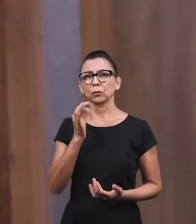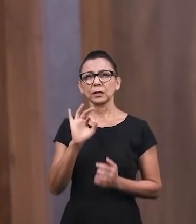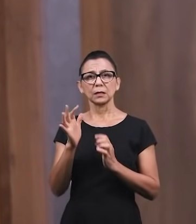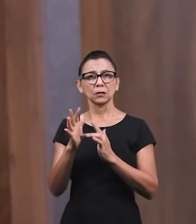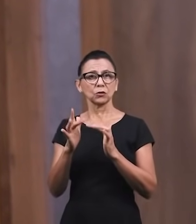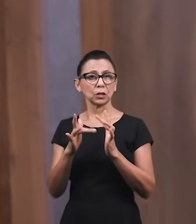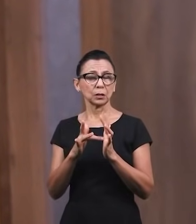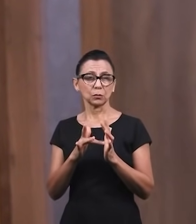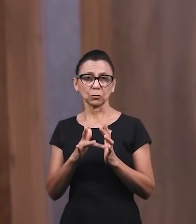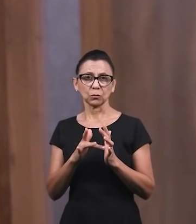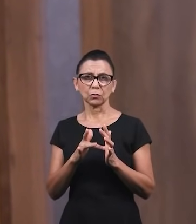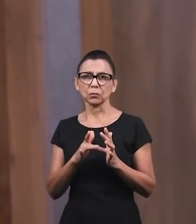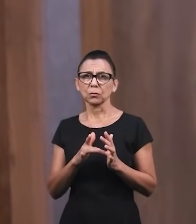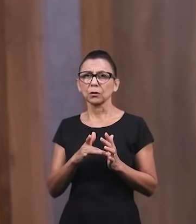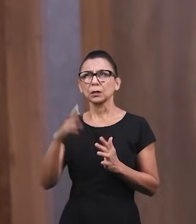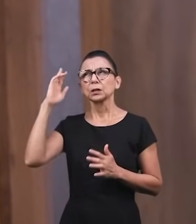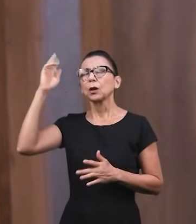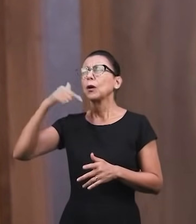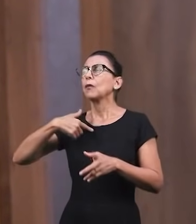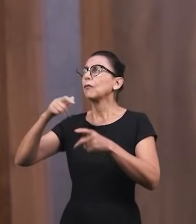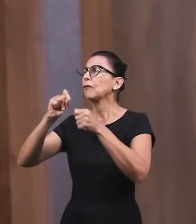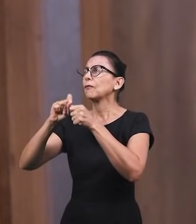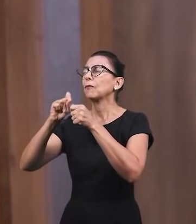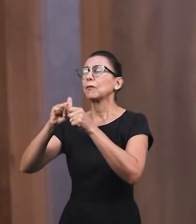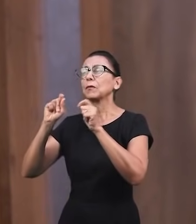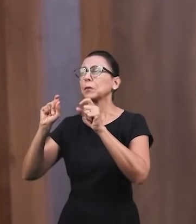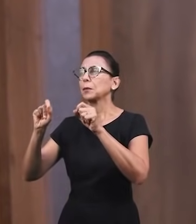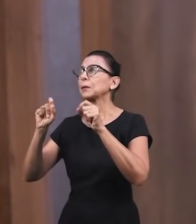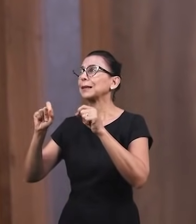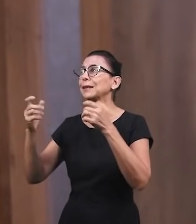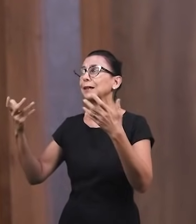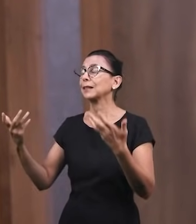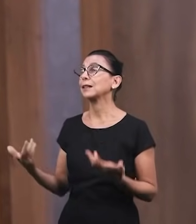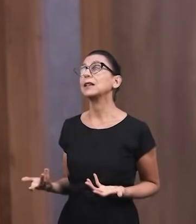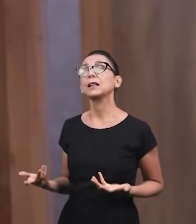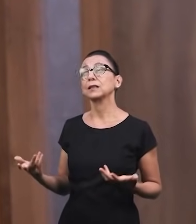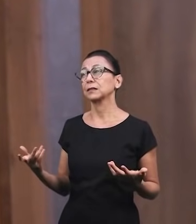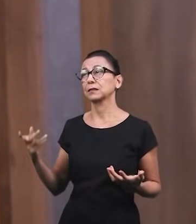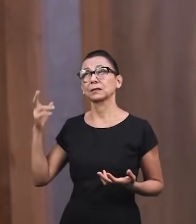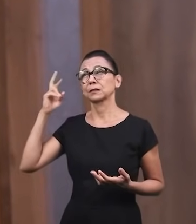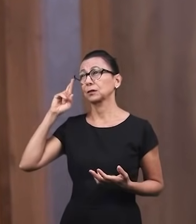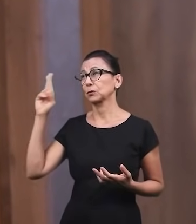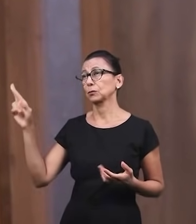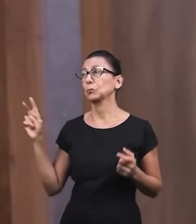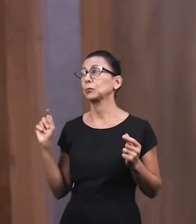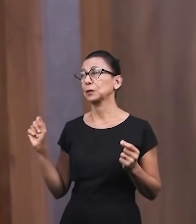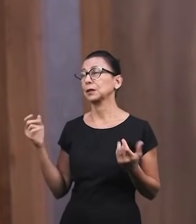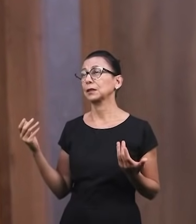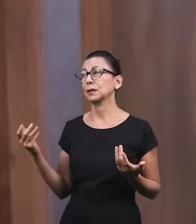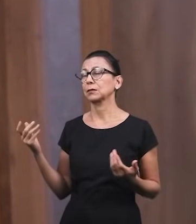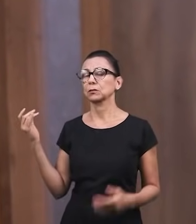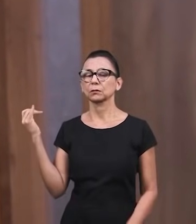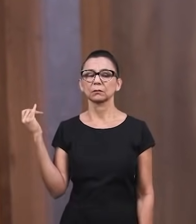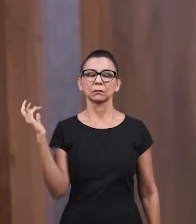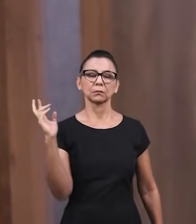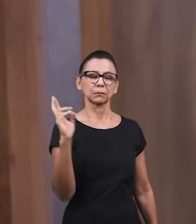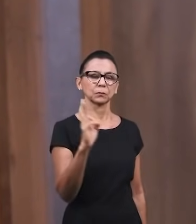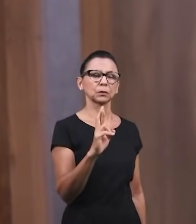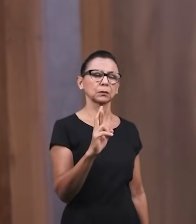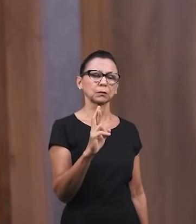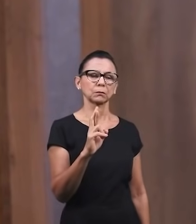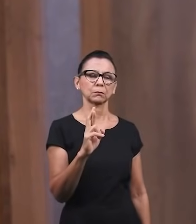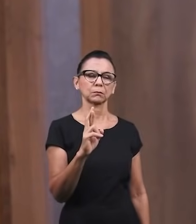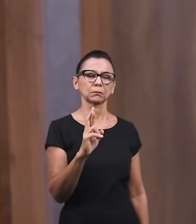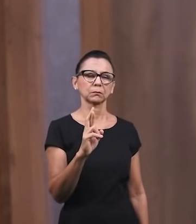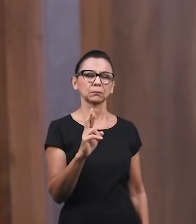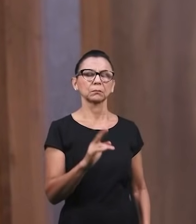não conhecia: O que eu farei, Senhor? O que eu farei, Senhor? E o Senhor lhe